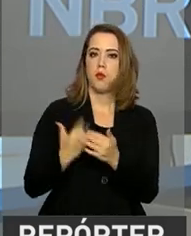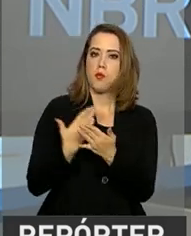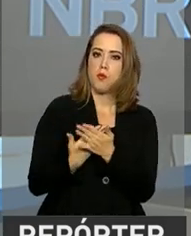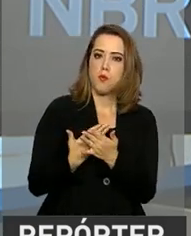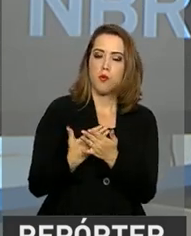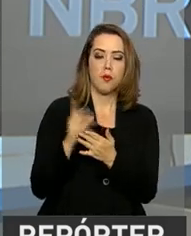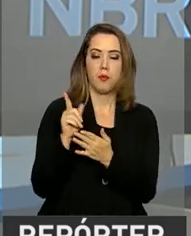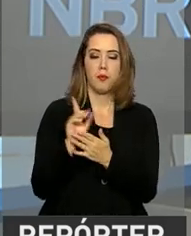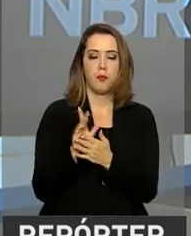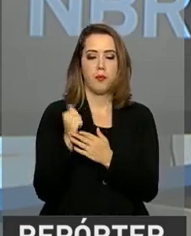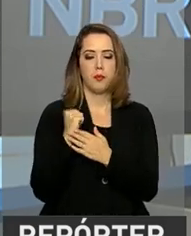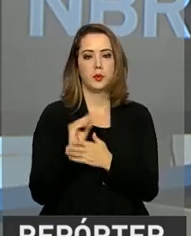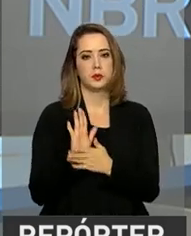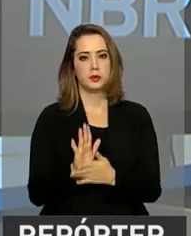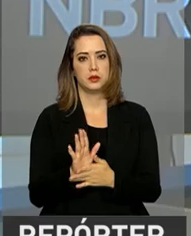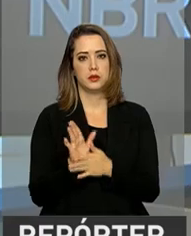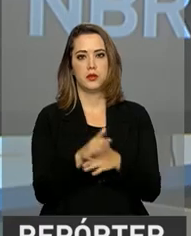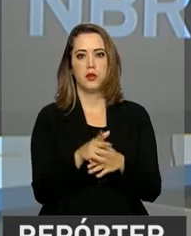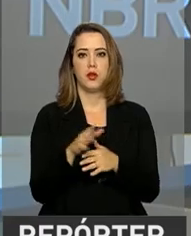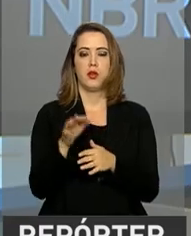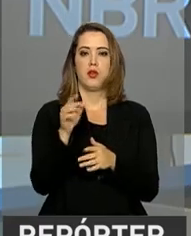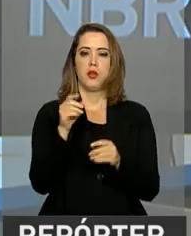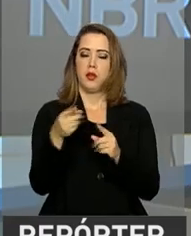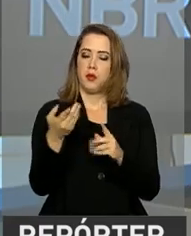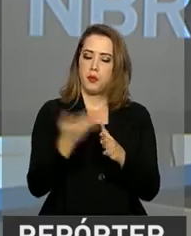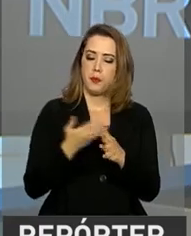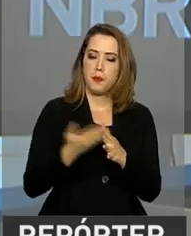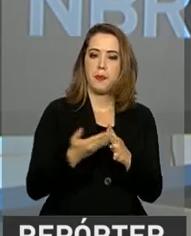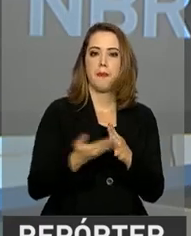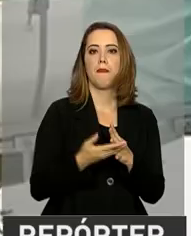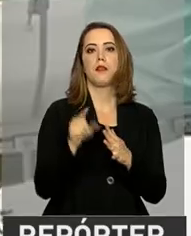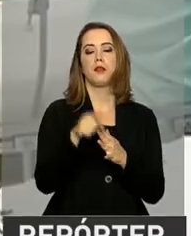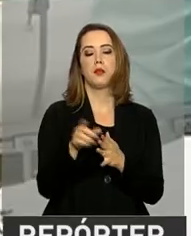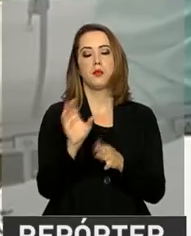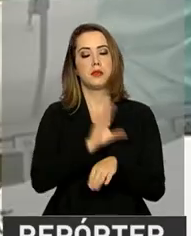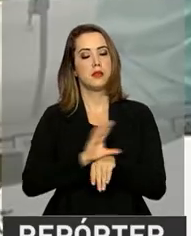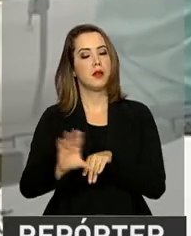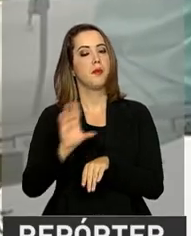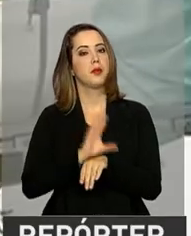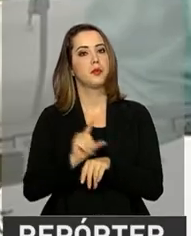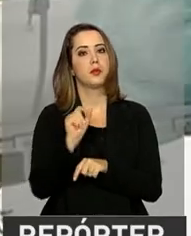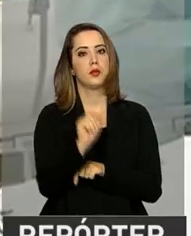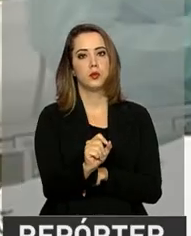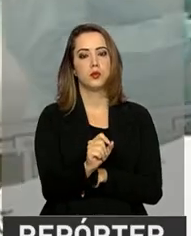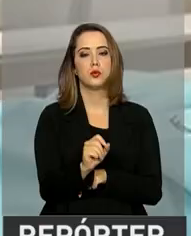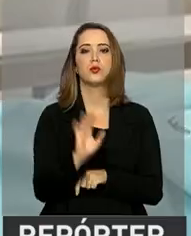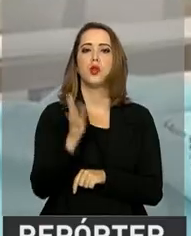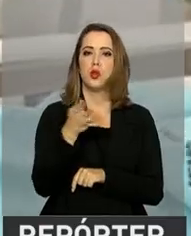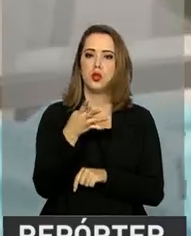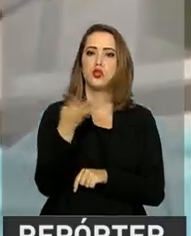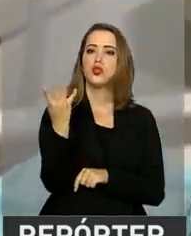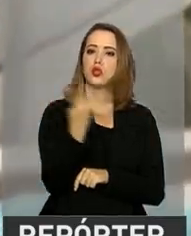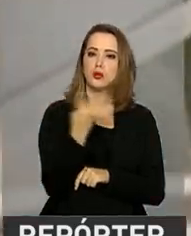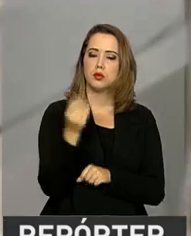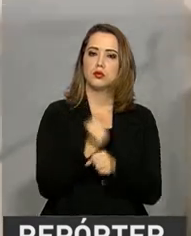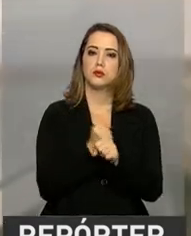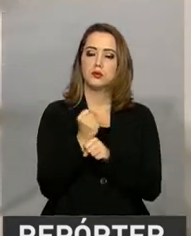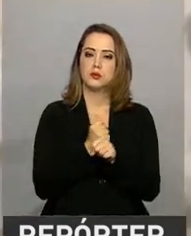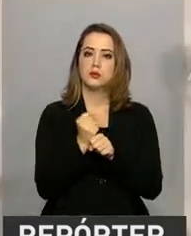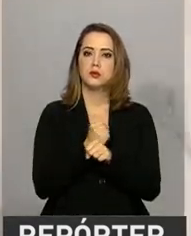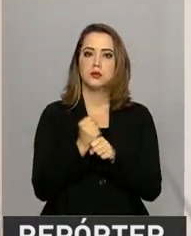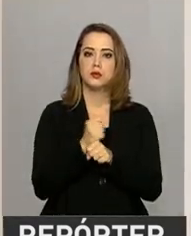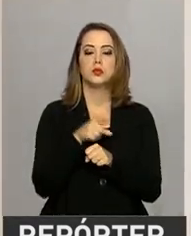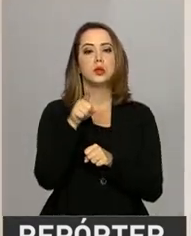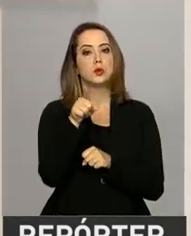faculdades e universidades particulares de todo o país Já faz quase 4 anos que a Stephanie começou a